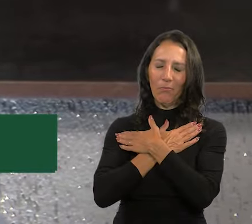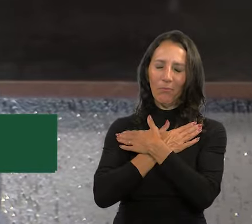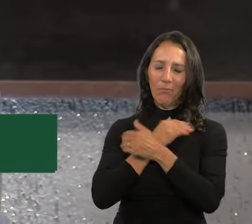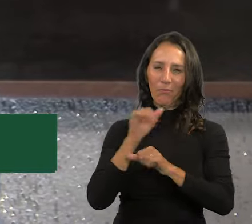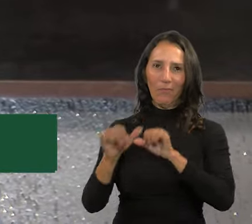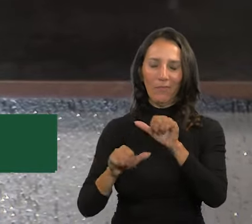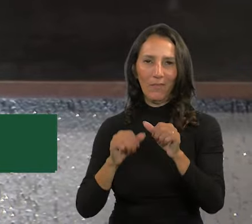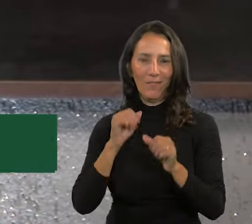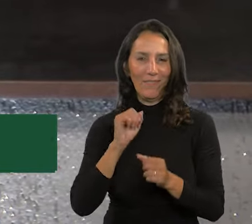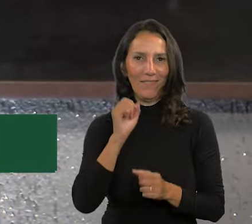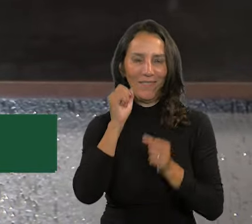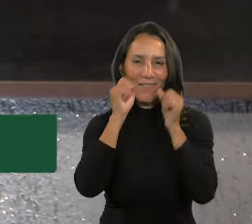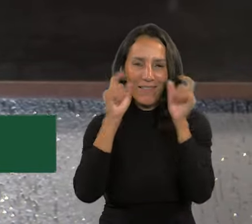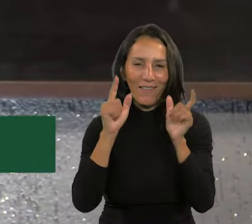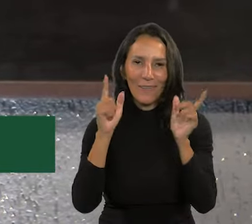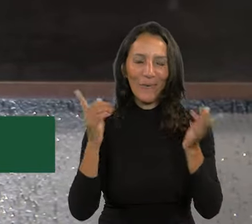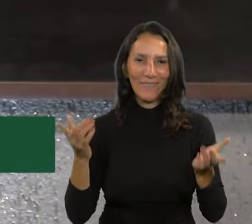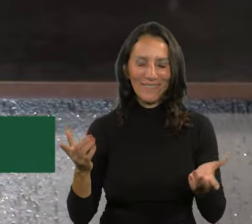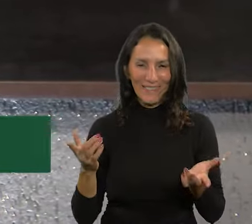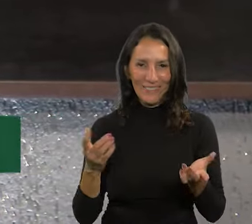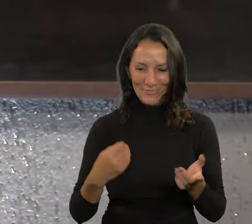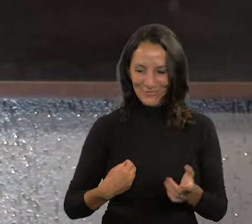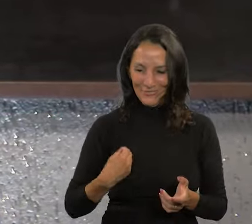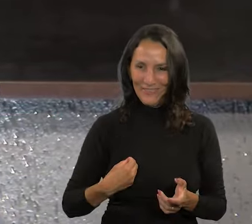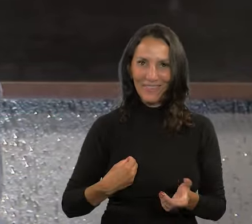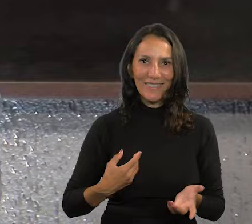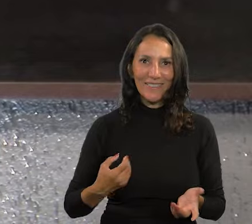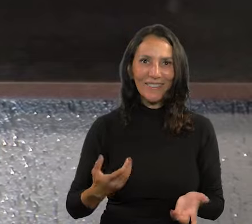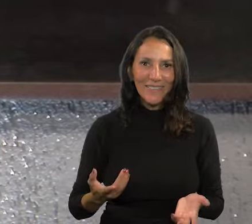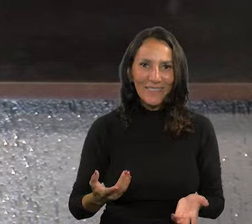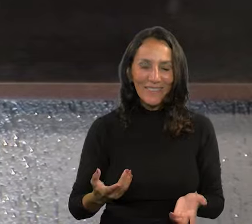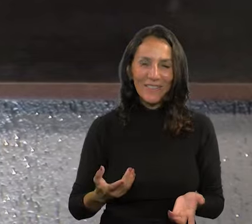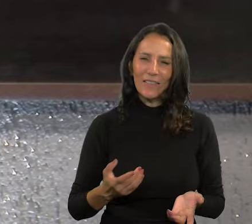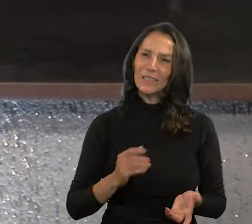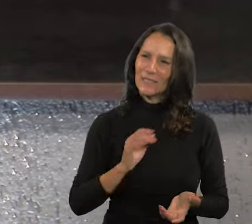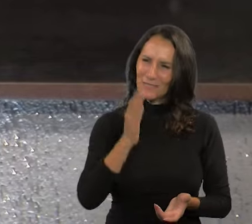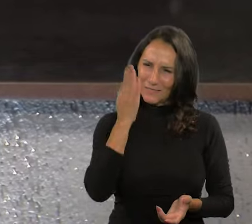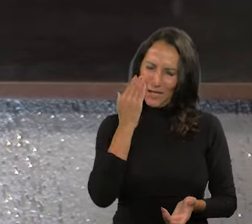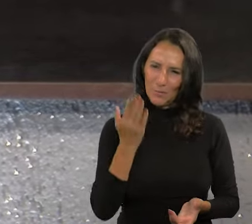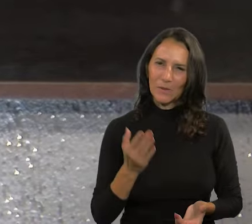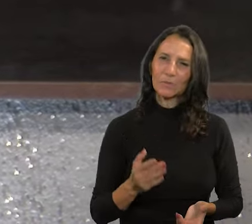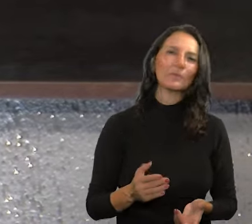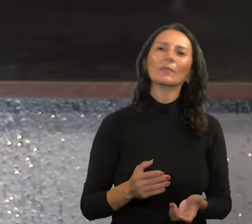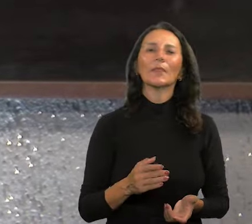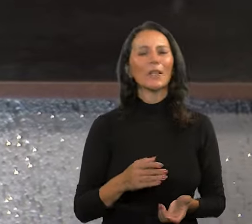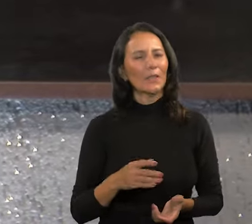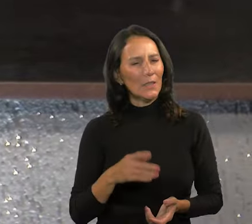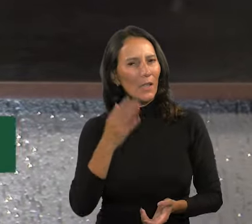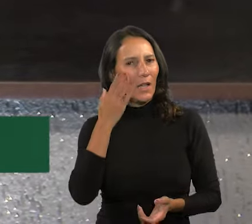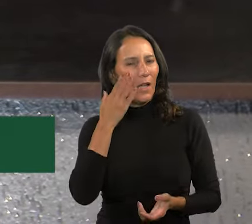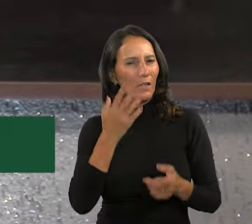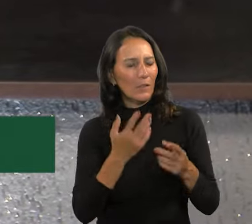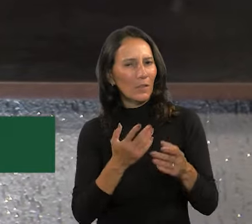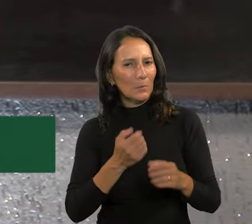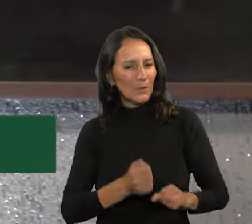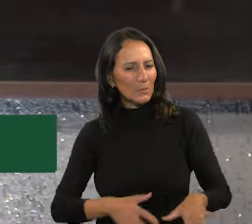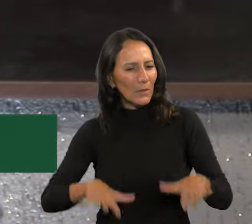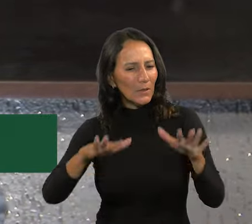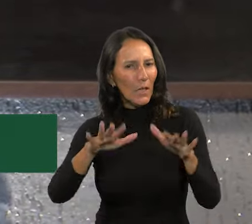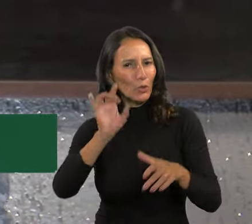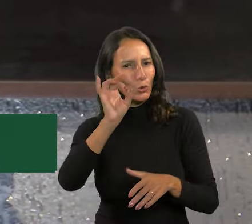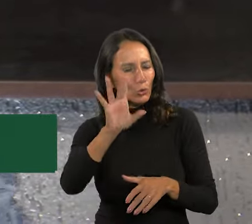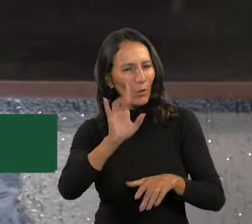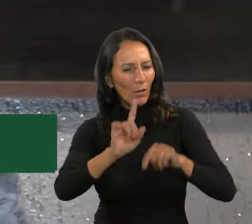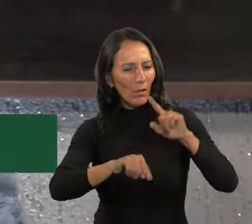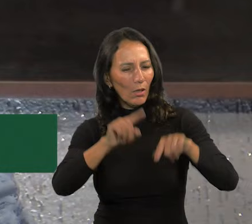valor da prosperidade não é somente material, mas também material. Então, você que está começando